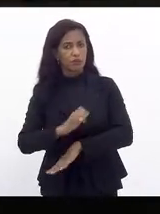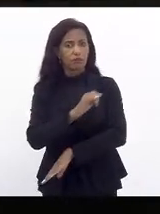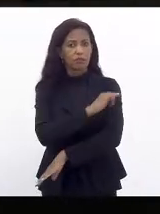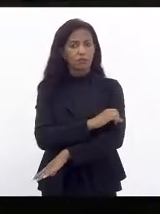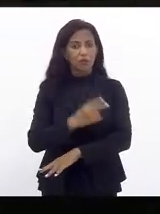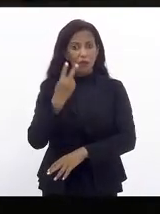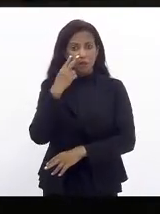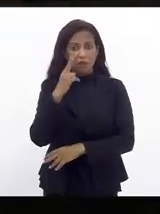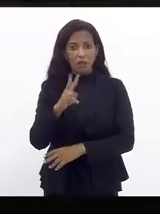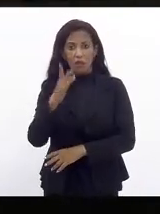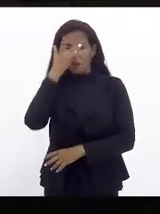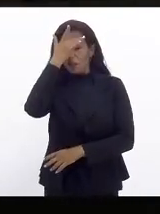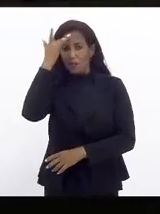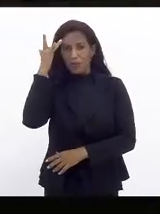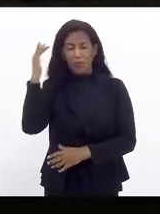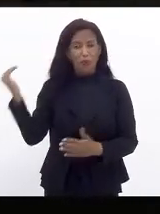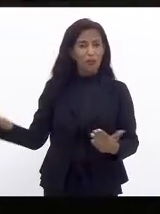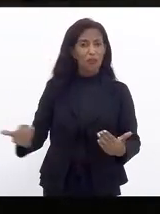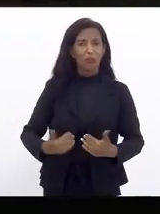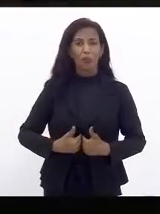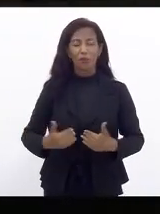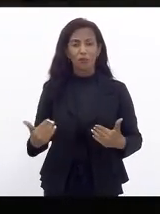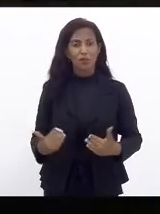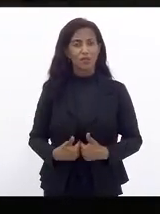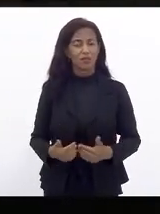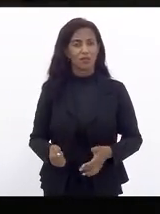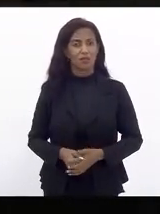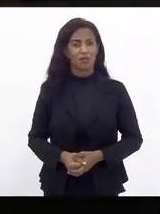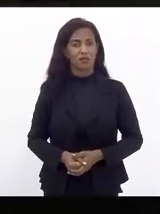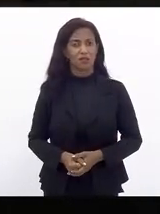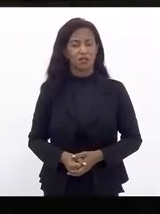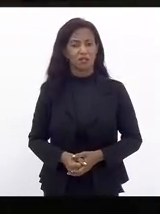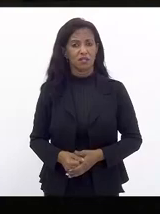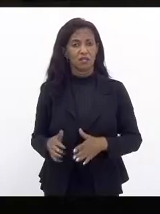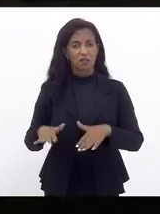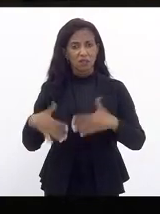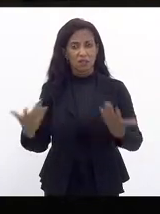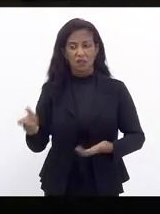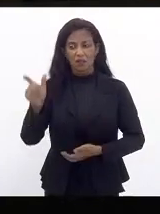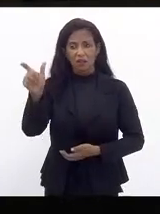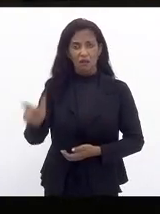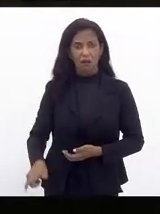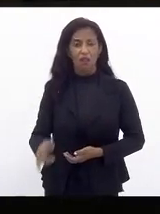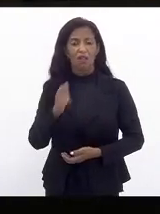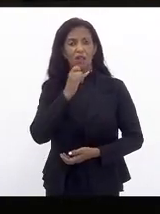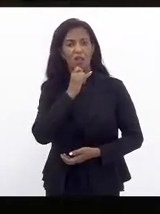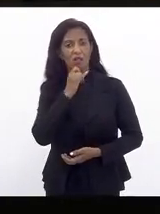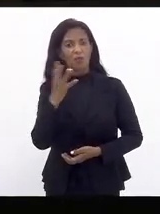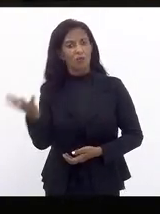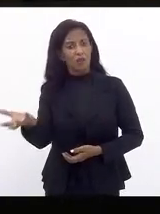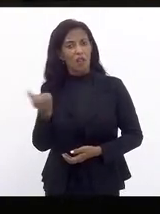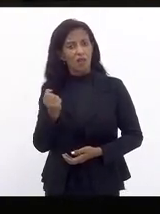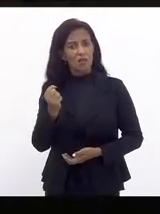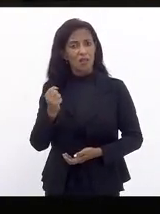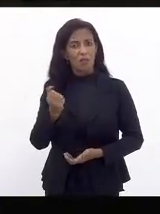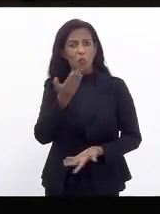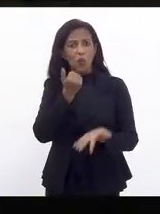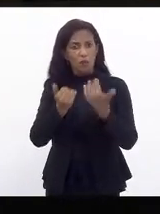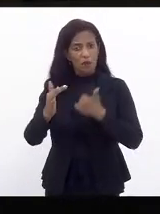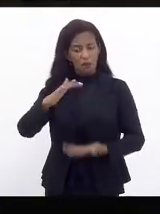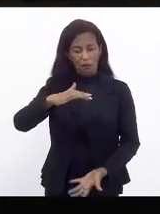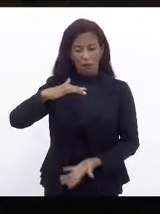estamos vendo as pessoas passarem fome. Então, essa pessoa, por exemplo, que recebe uma cesta